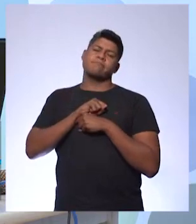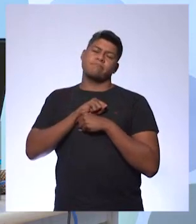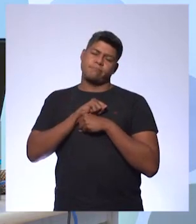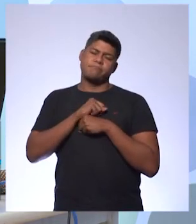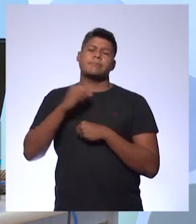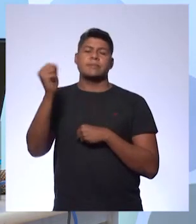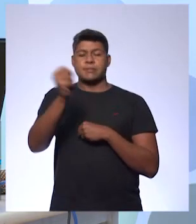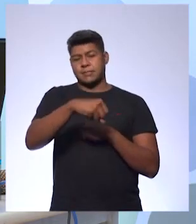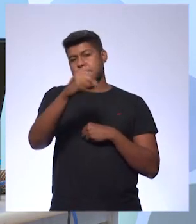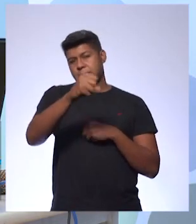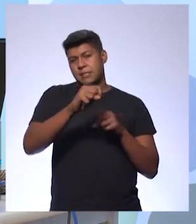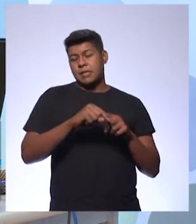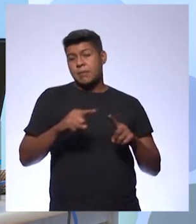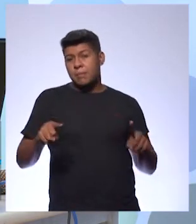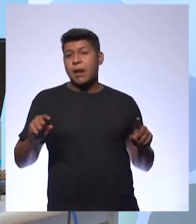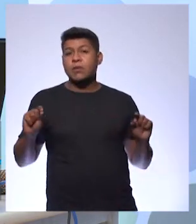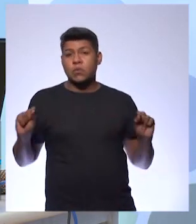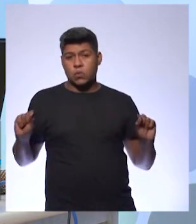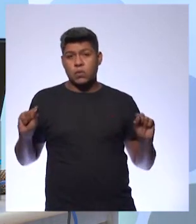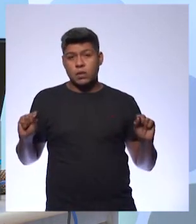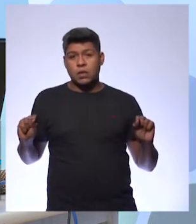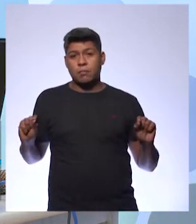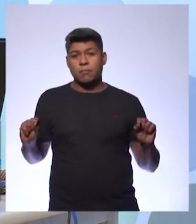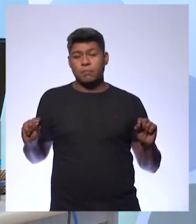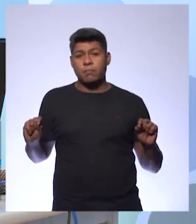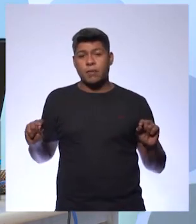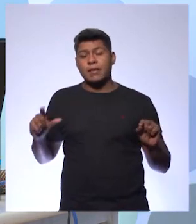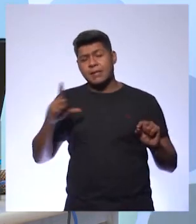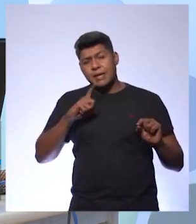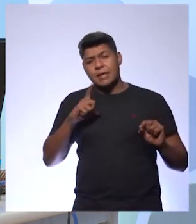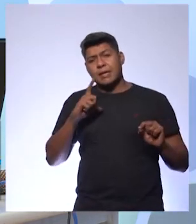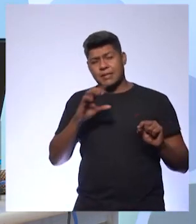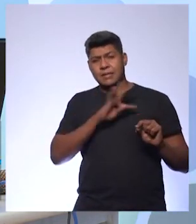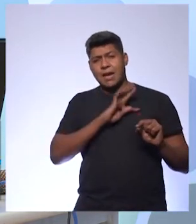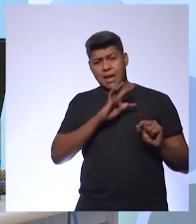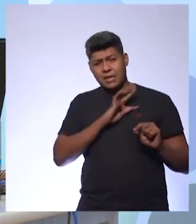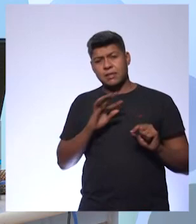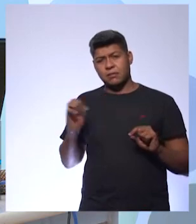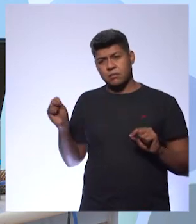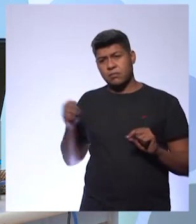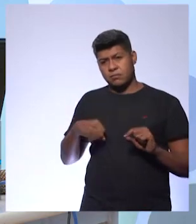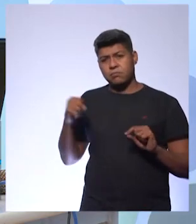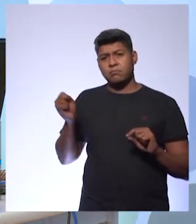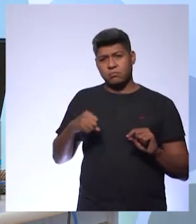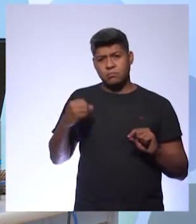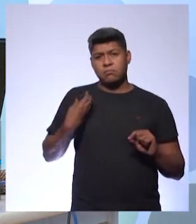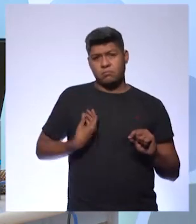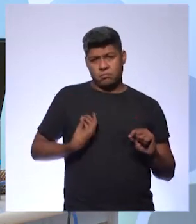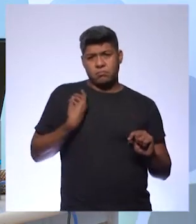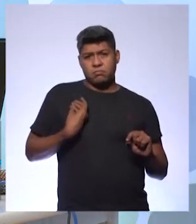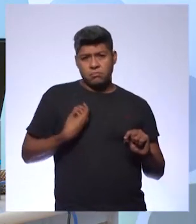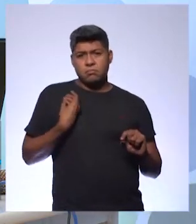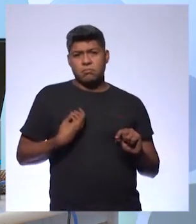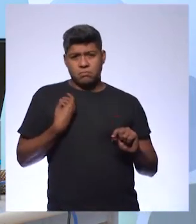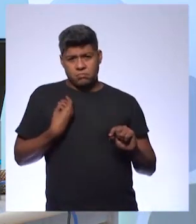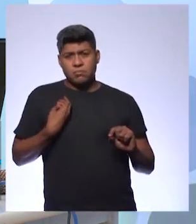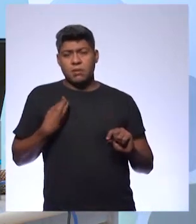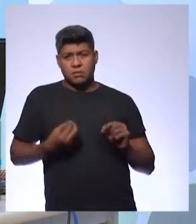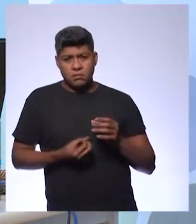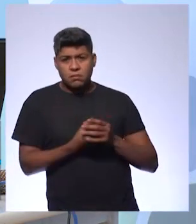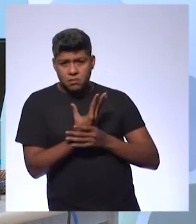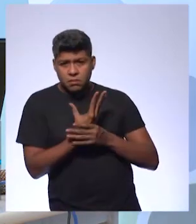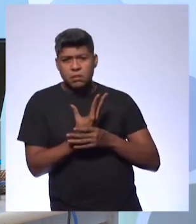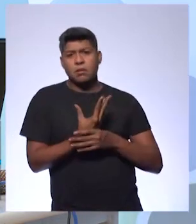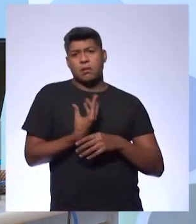É Mas sentir, né? também existe uma técnica, não existe? Sim. Não é só inspiração,